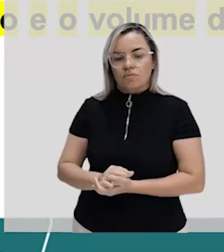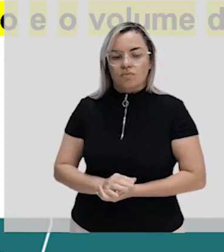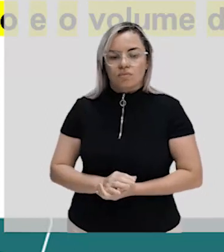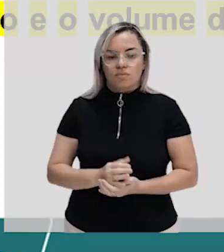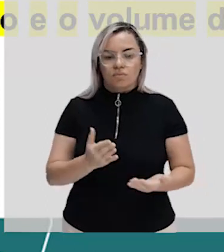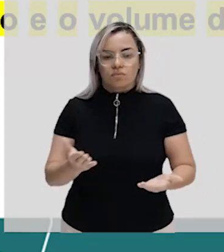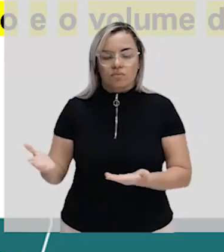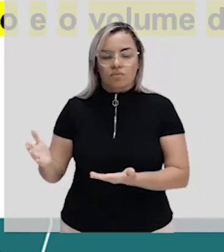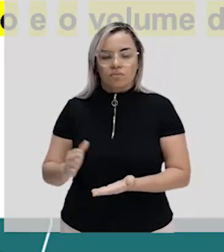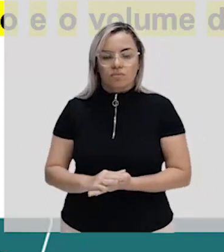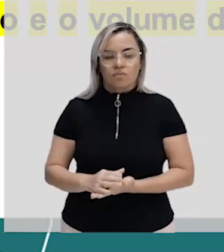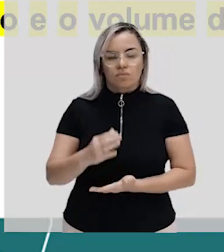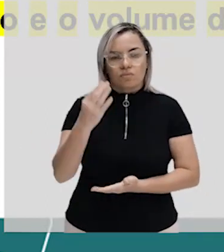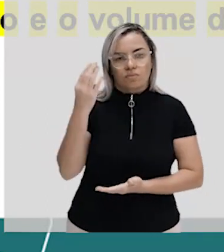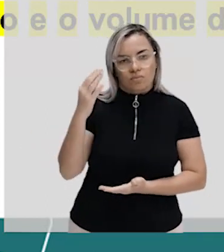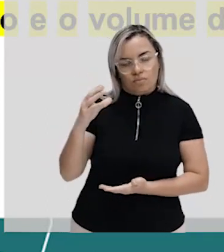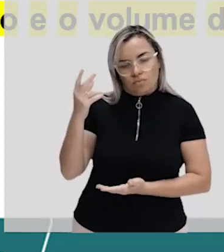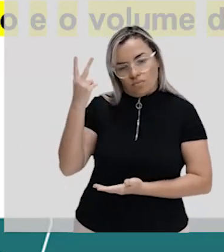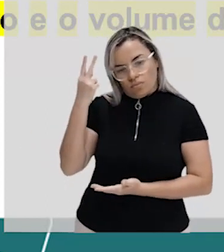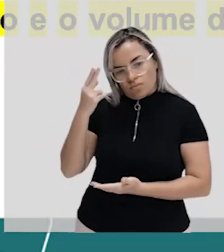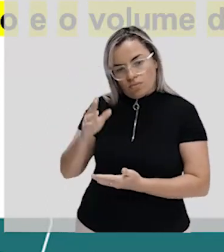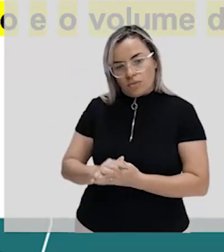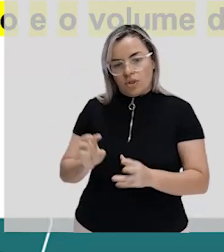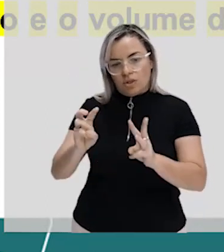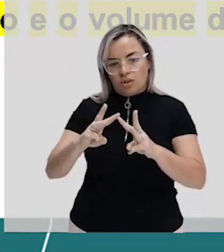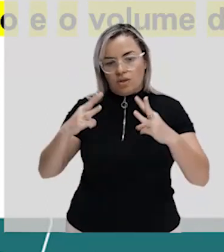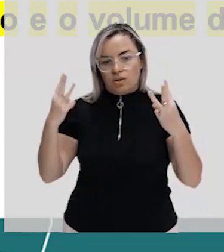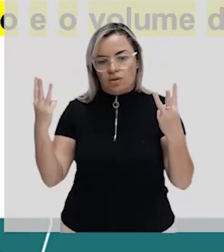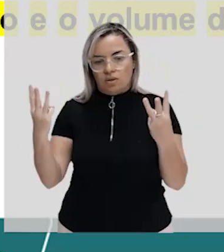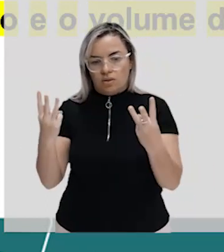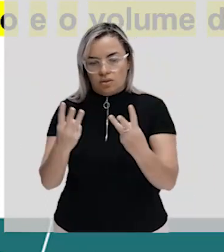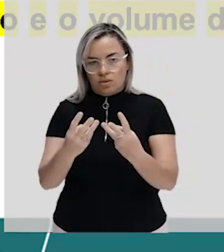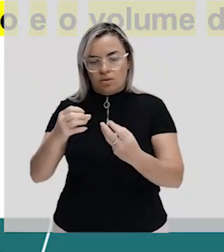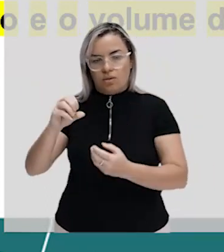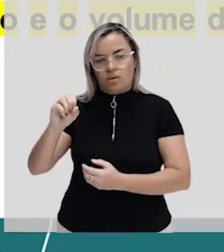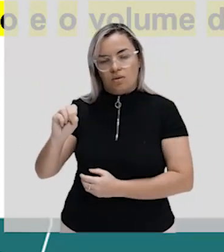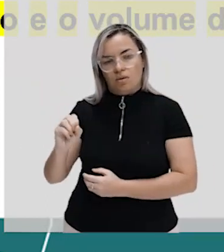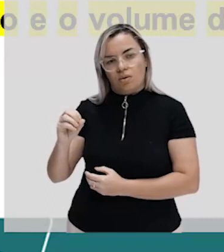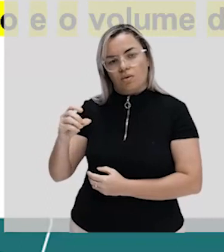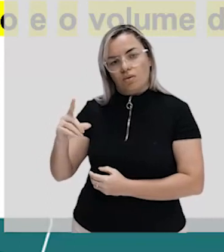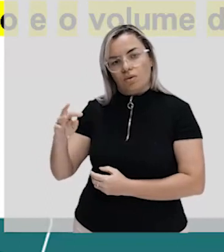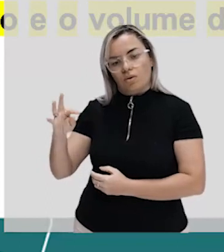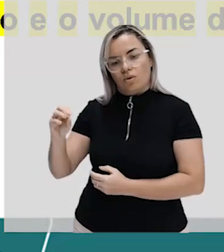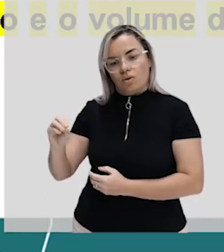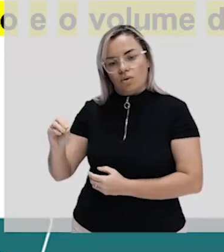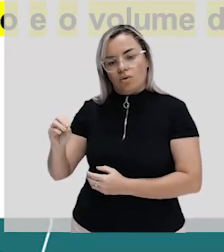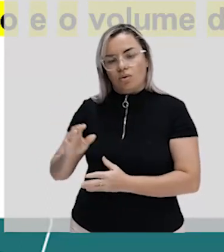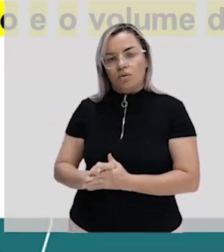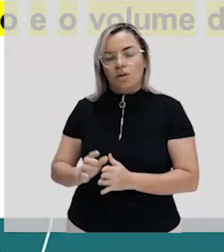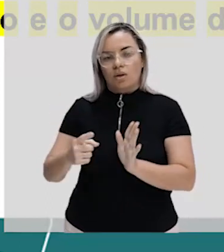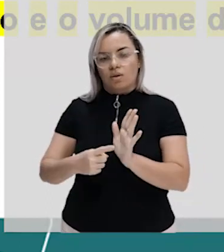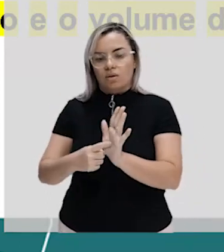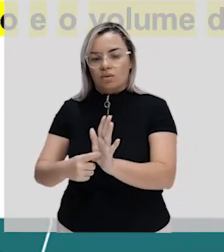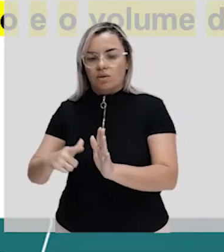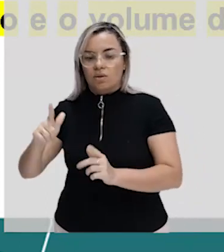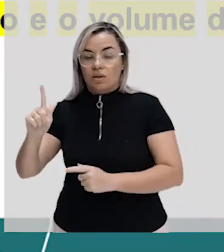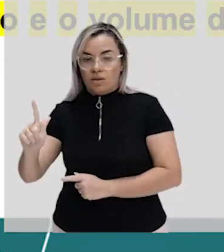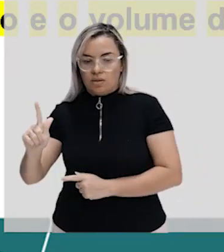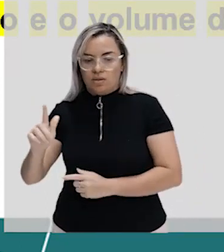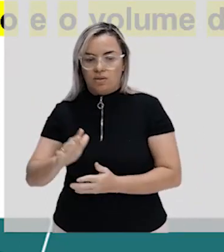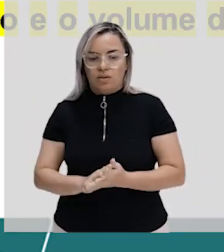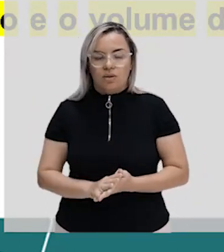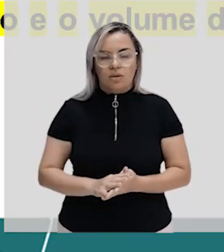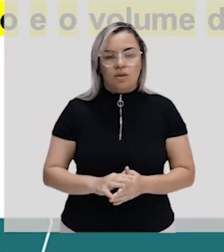a concentração comum é a massa do soluto, expressa em gramas, dividido pelo volume da